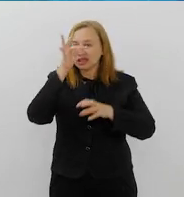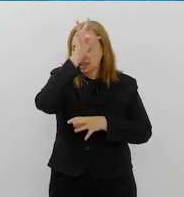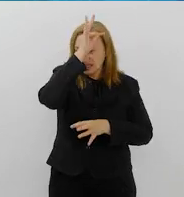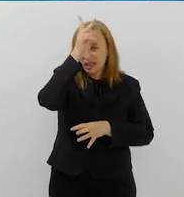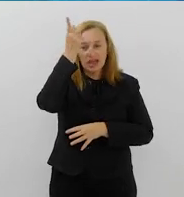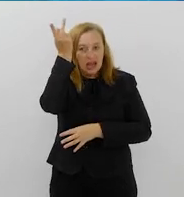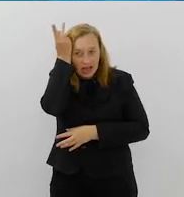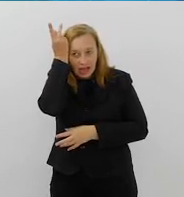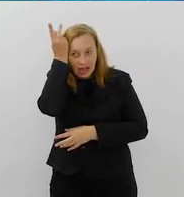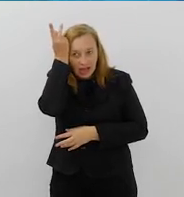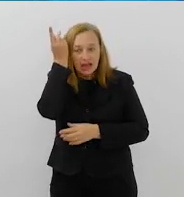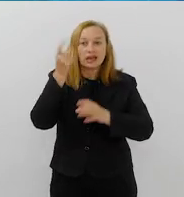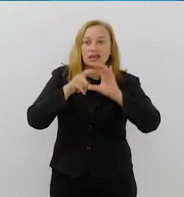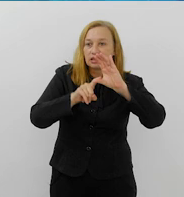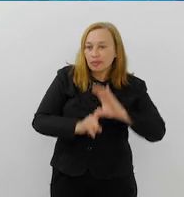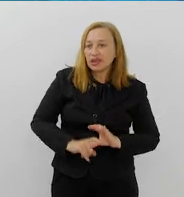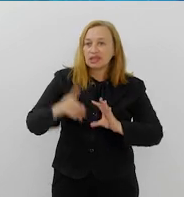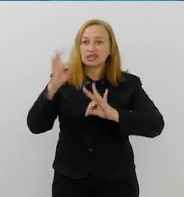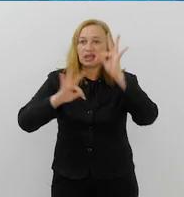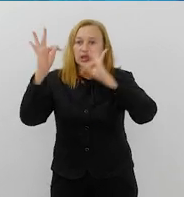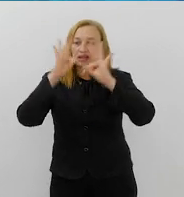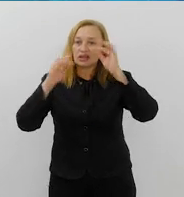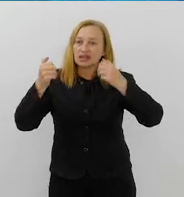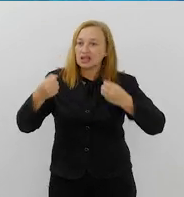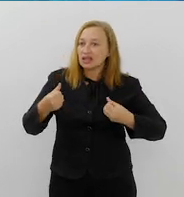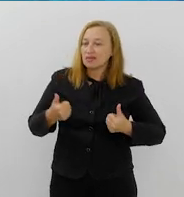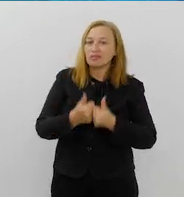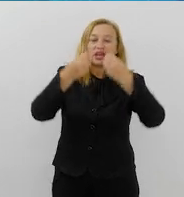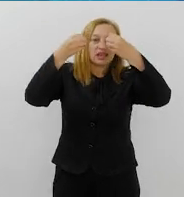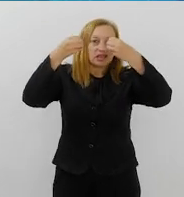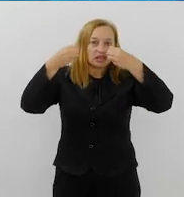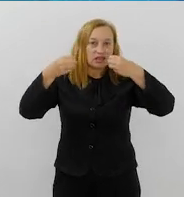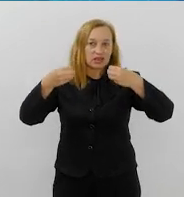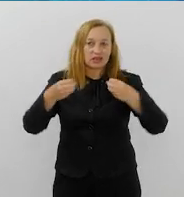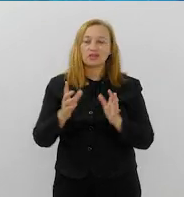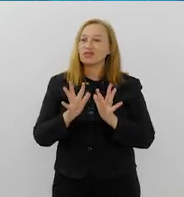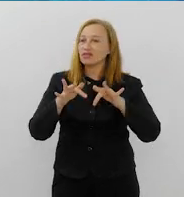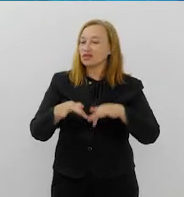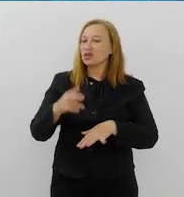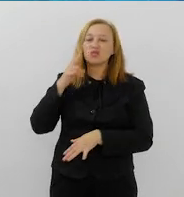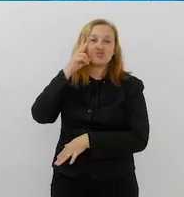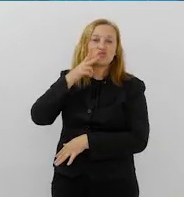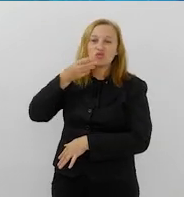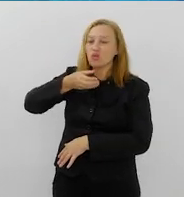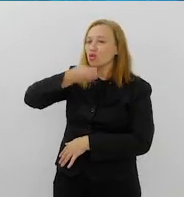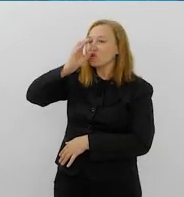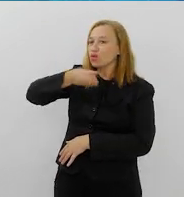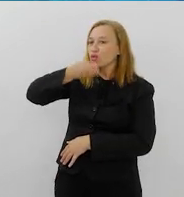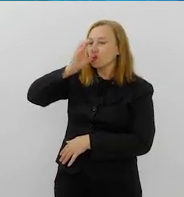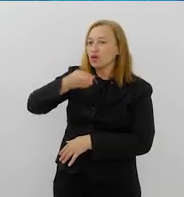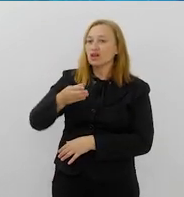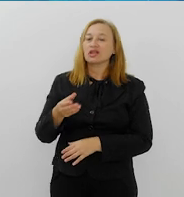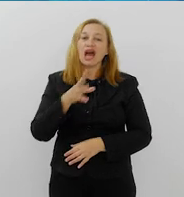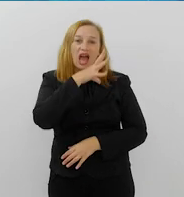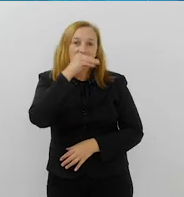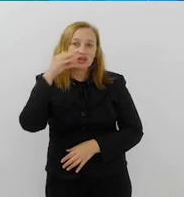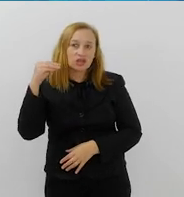tema, TDAH, dependência tecnológica, enfim. E a gente brinda no final, estamos lá discutindo um tema, tomando um